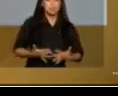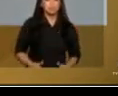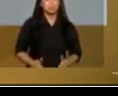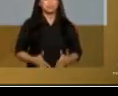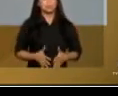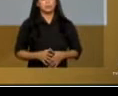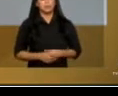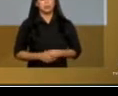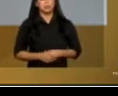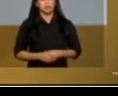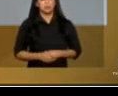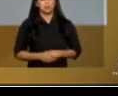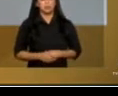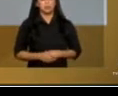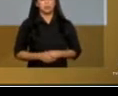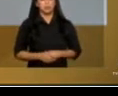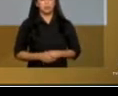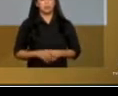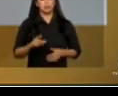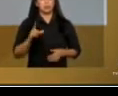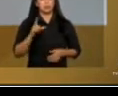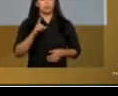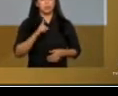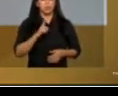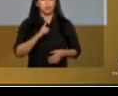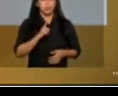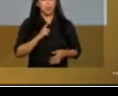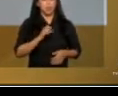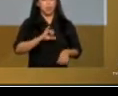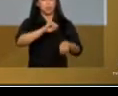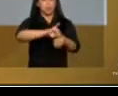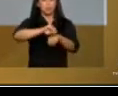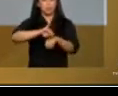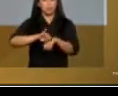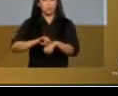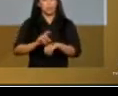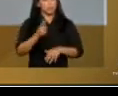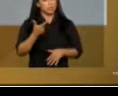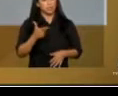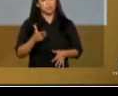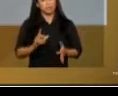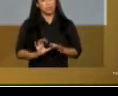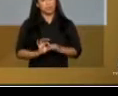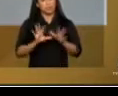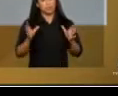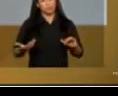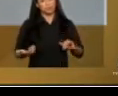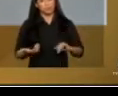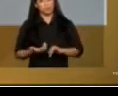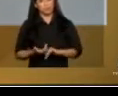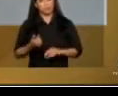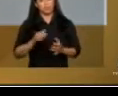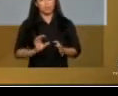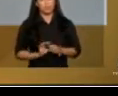justificar a alienação de refinarias sem autorização congressual, eu me permito